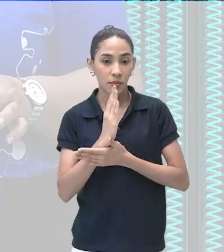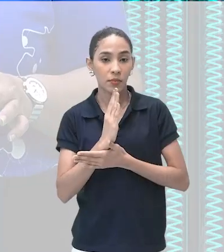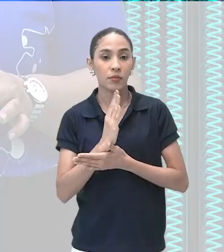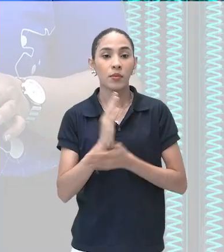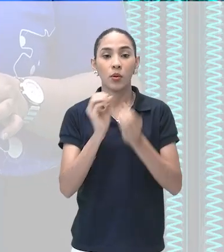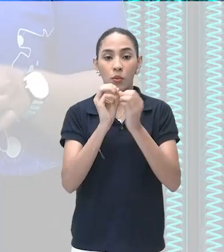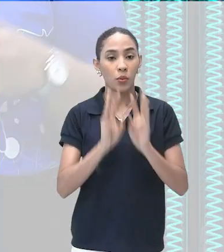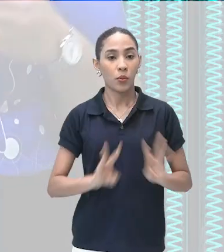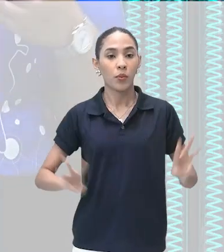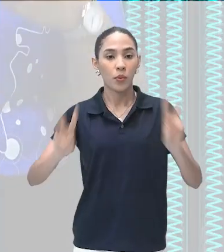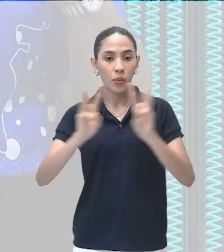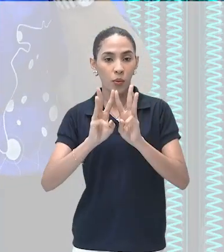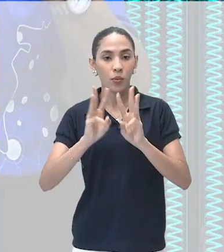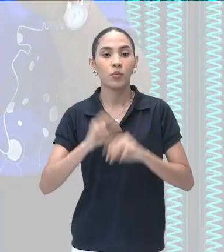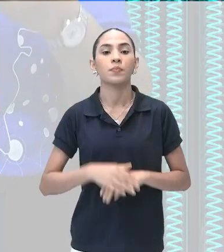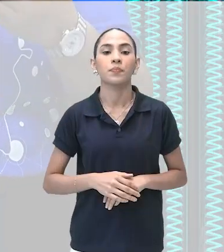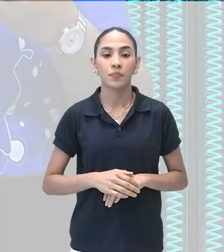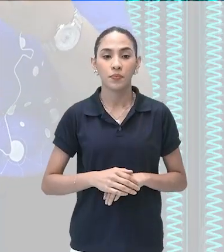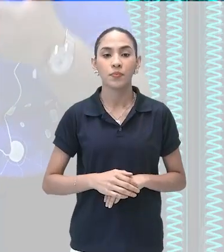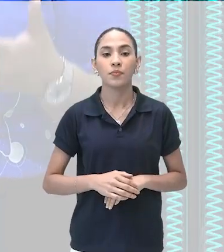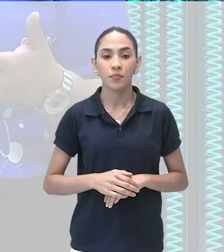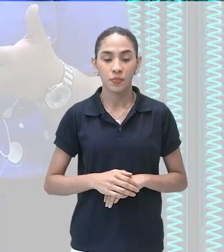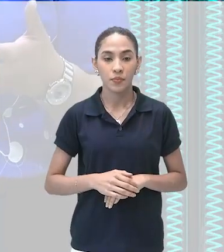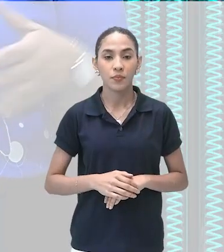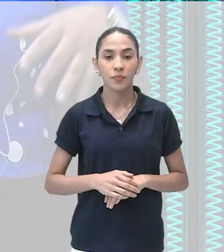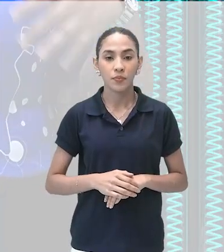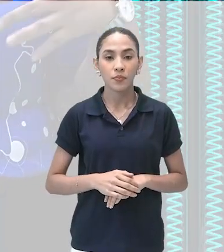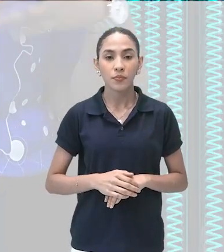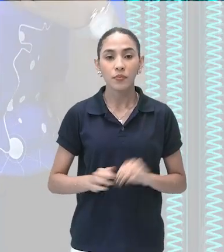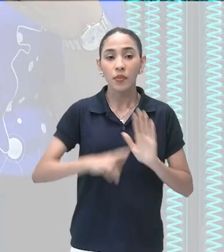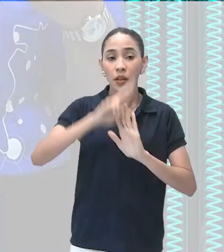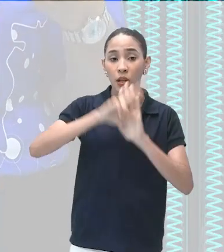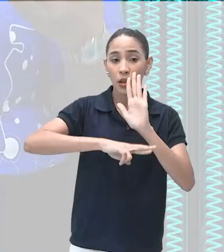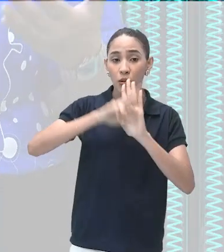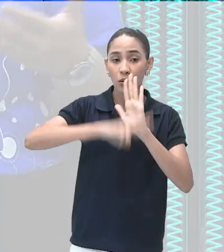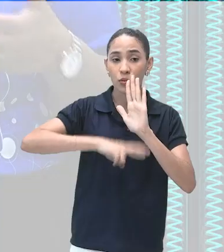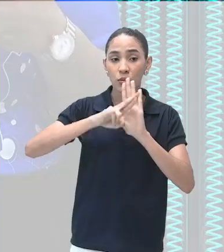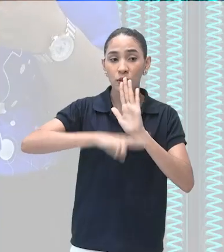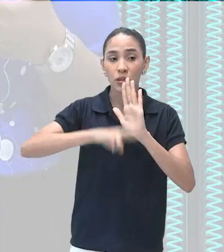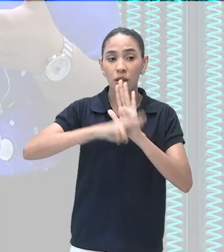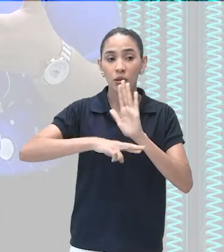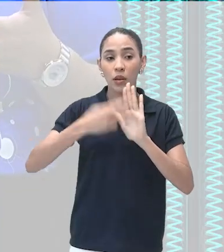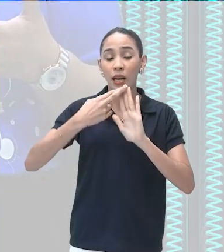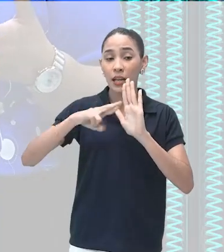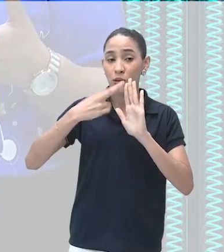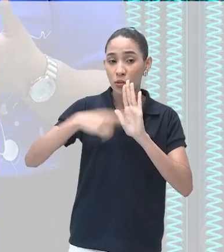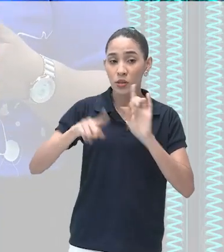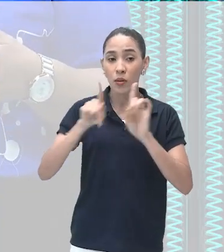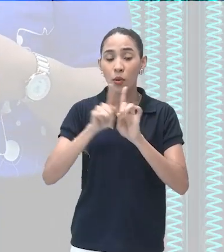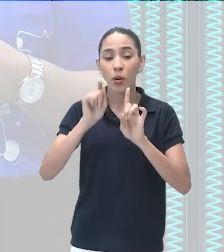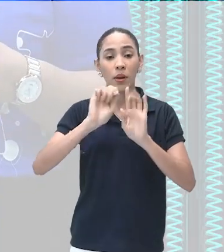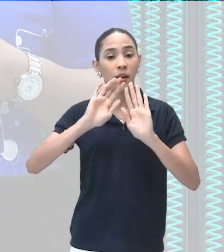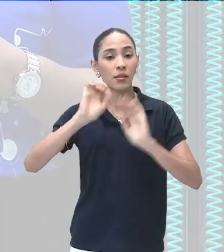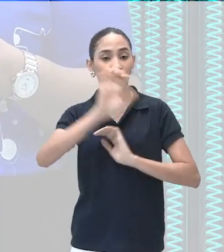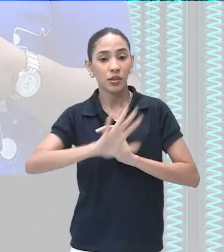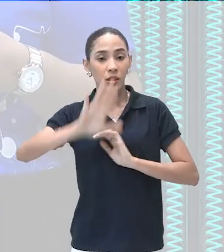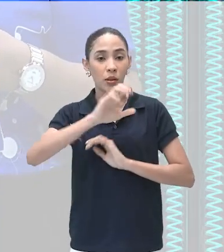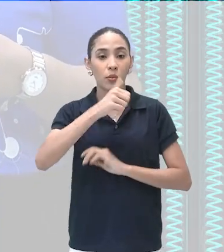proclamada pela ONU, que é a Organização das Nações Unidas, como resolução da Assembleia Geral